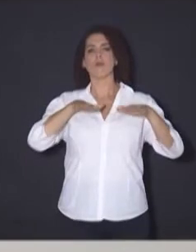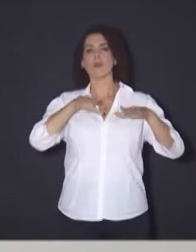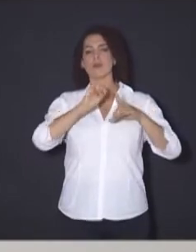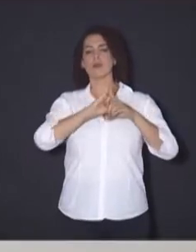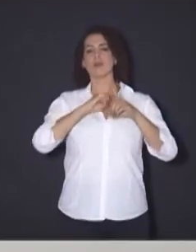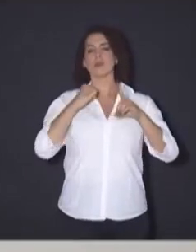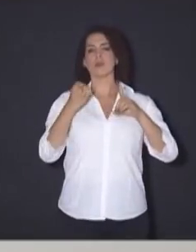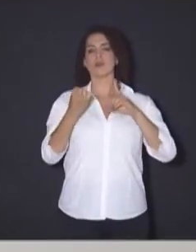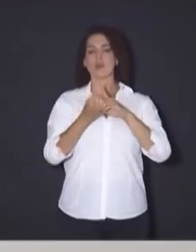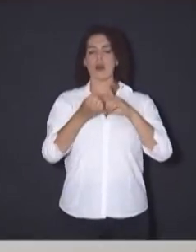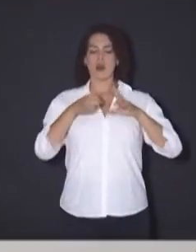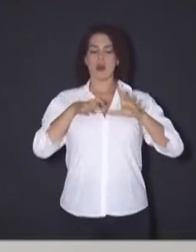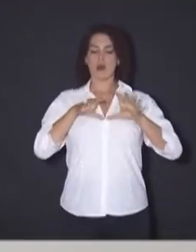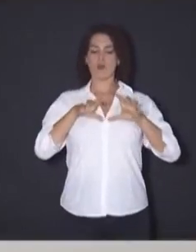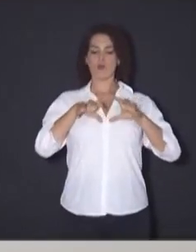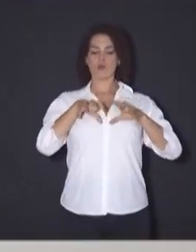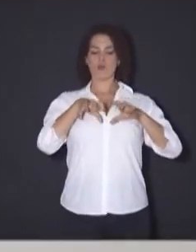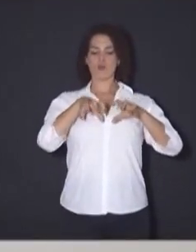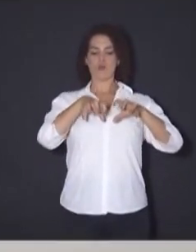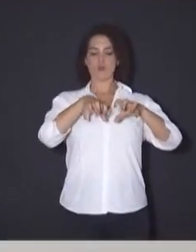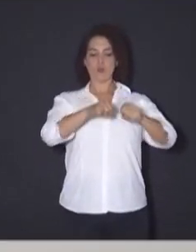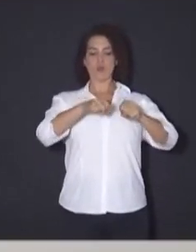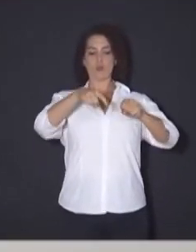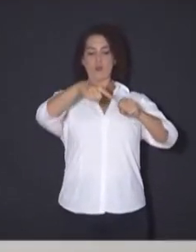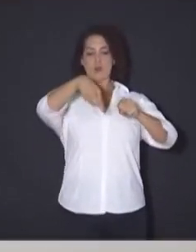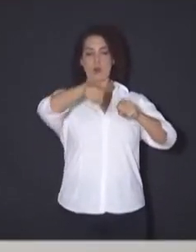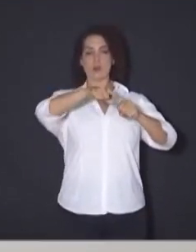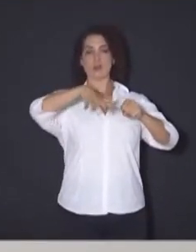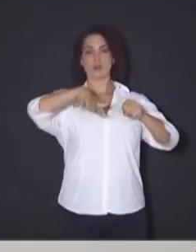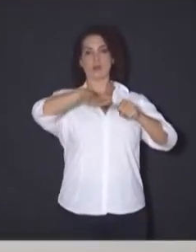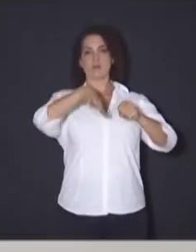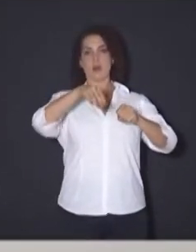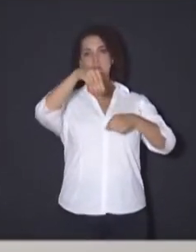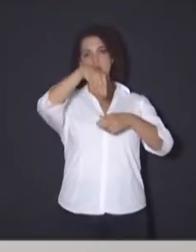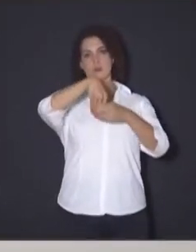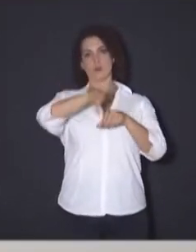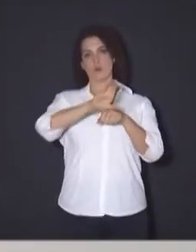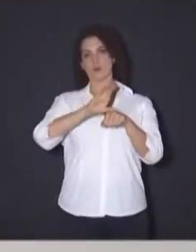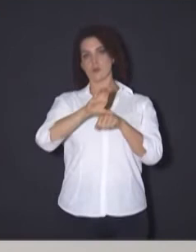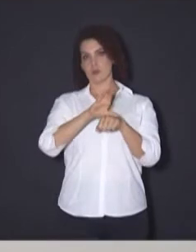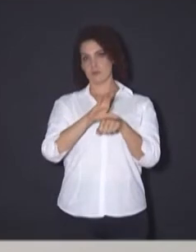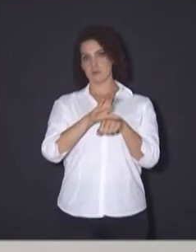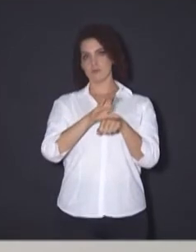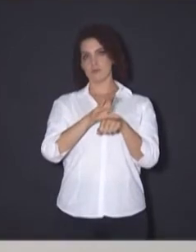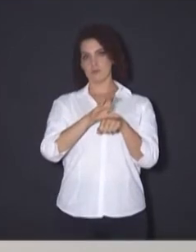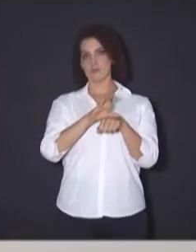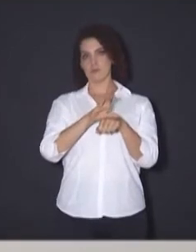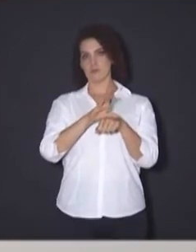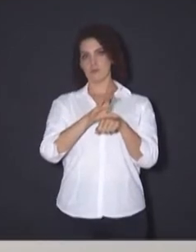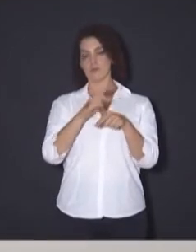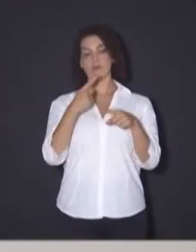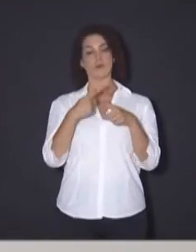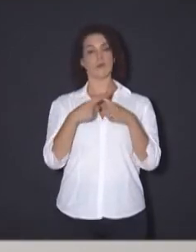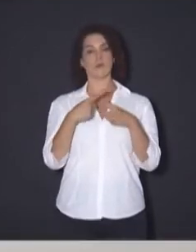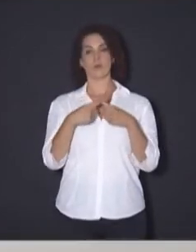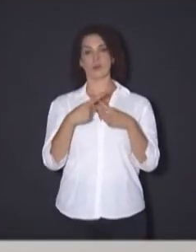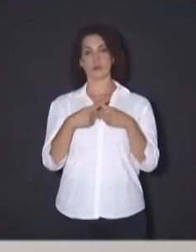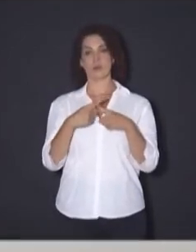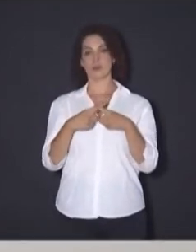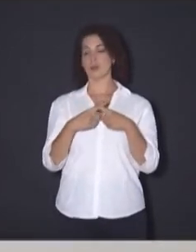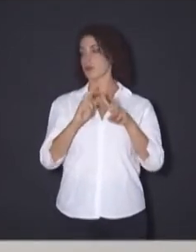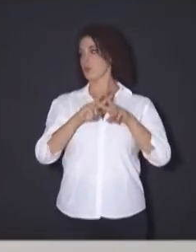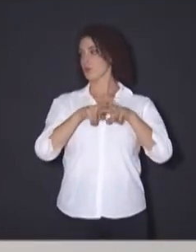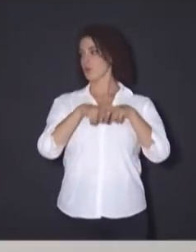os espaços construídos nesses conselhos porque a partir da ocupação